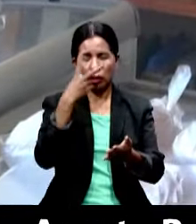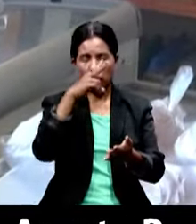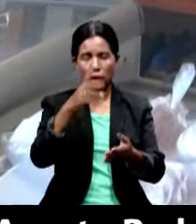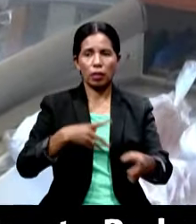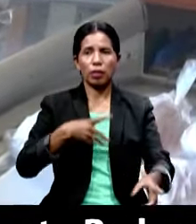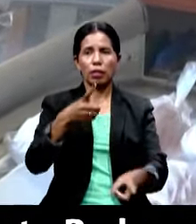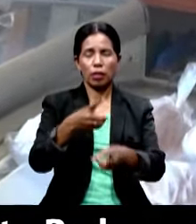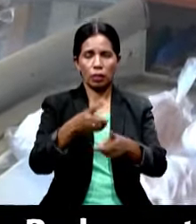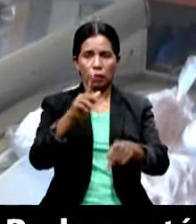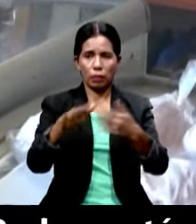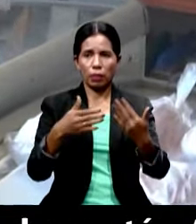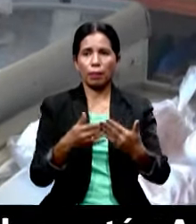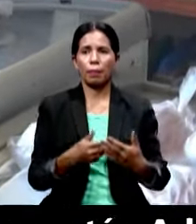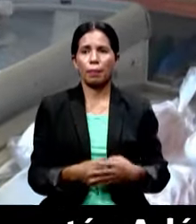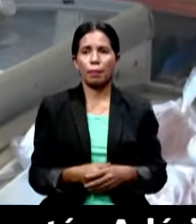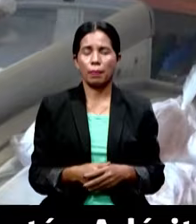direito consumidor sira.